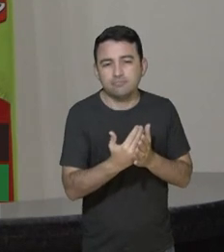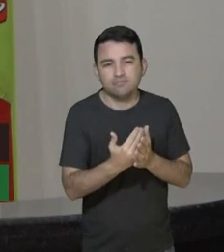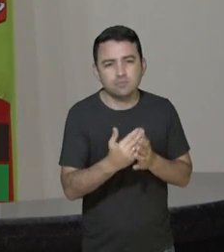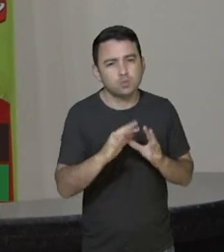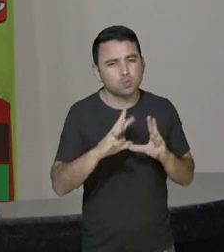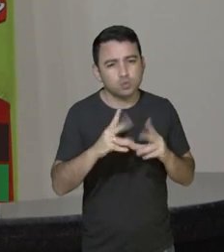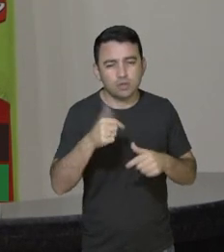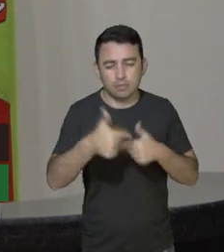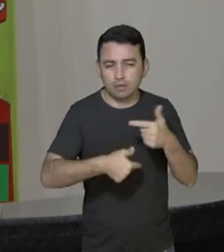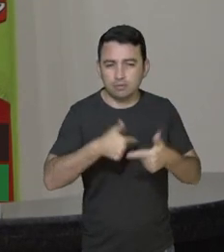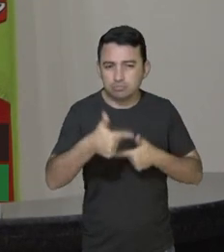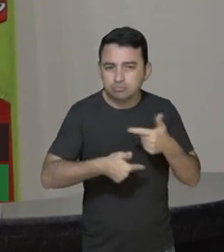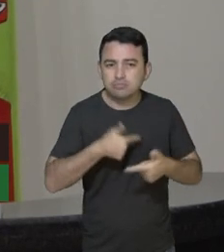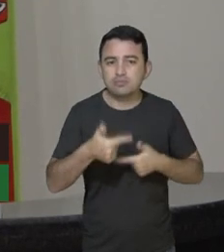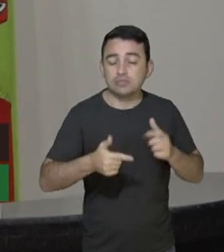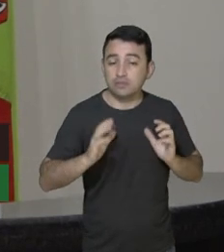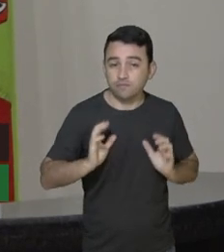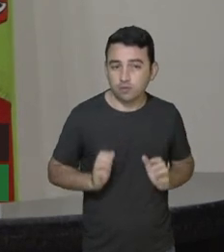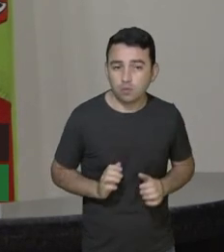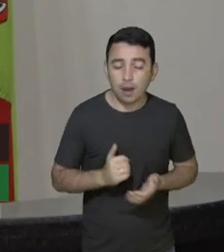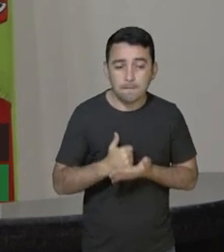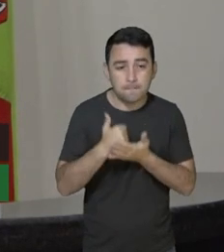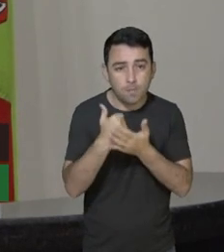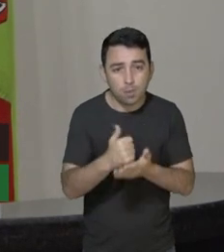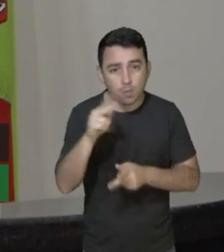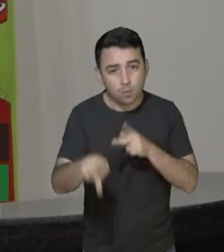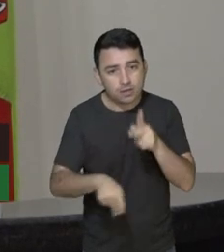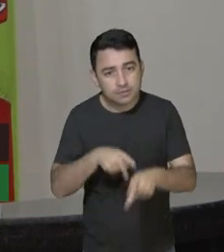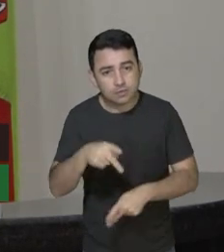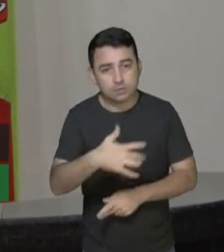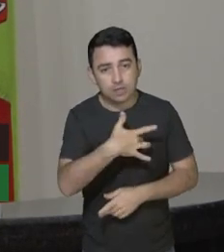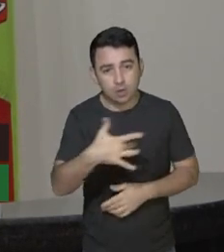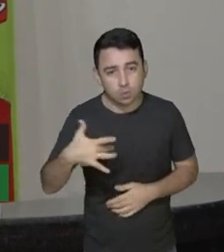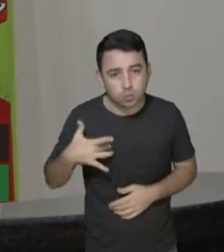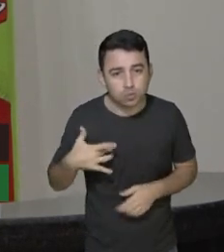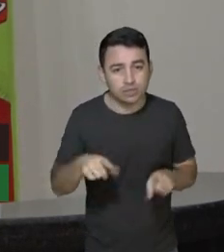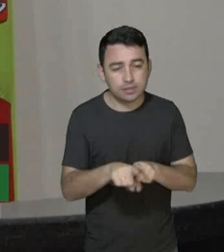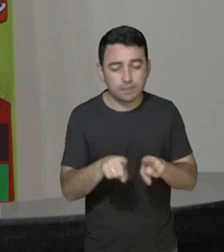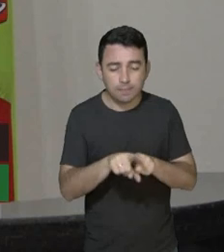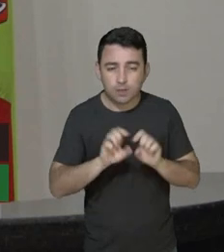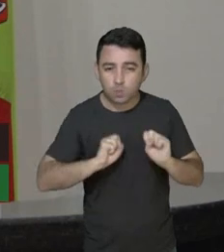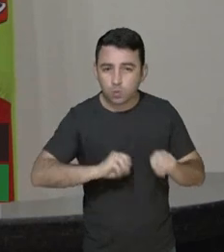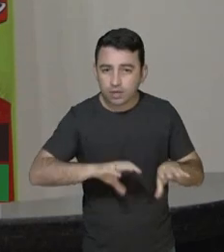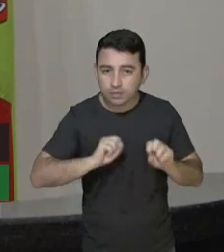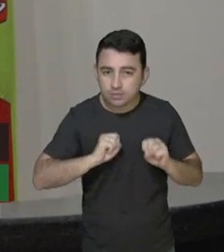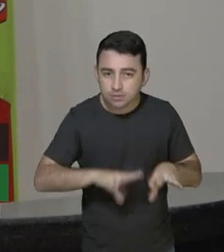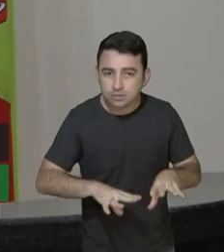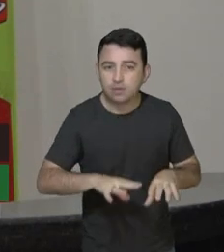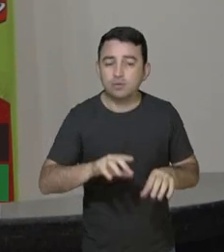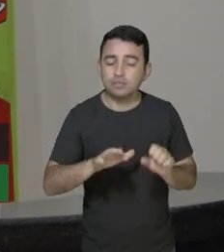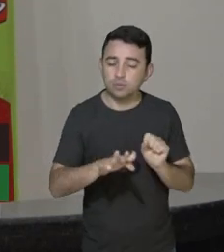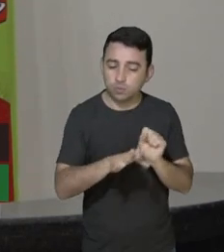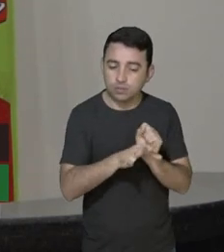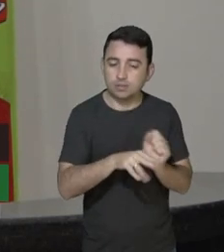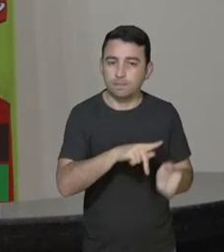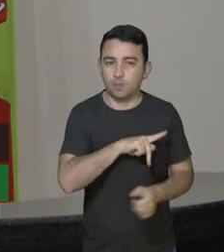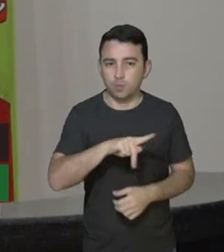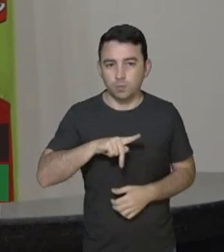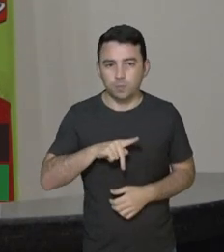serviços relevantes à população, à saúde, à educação e à segurança pública.